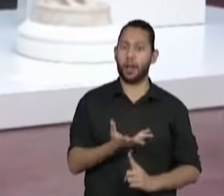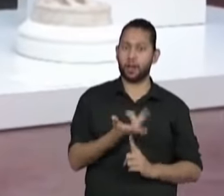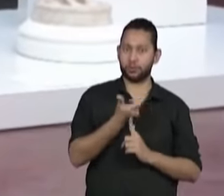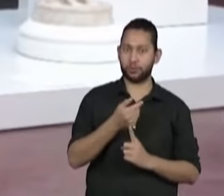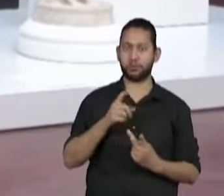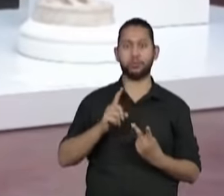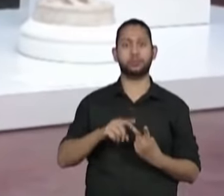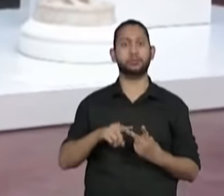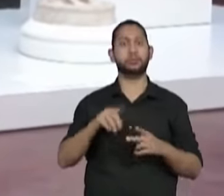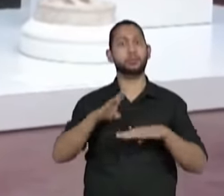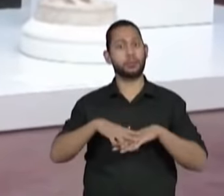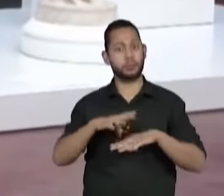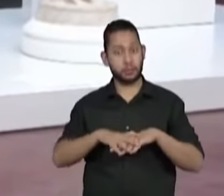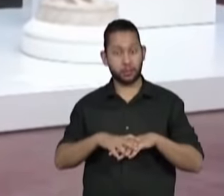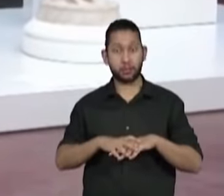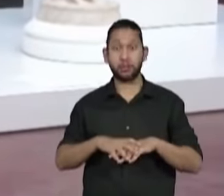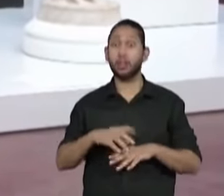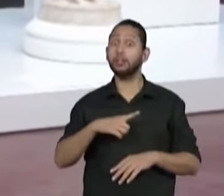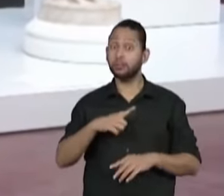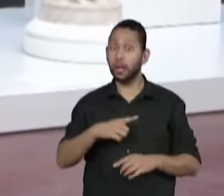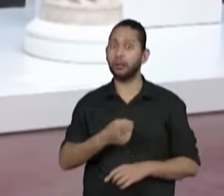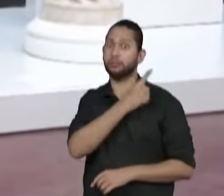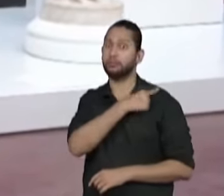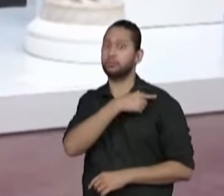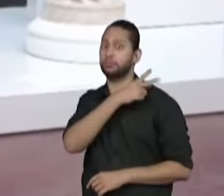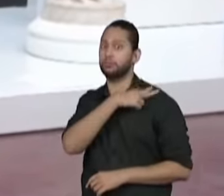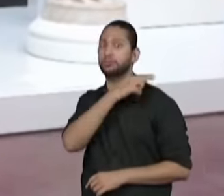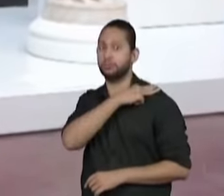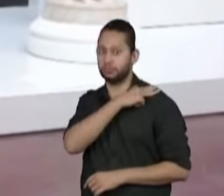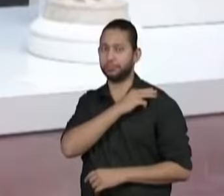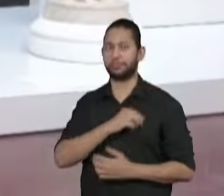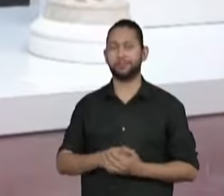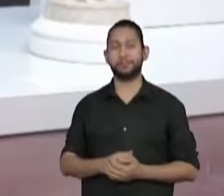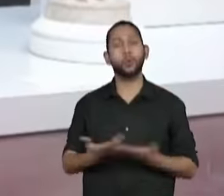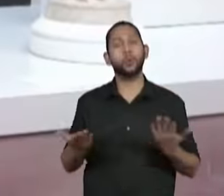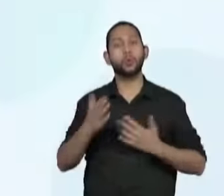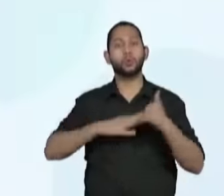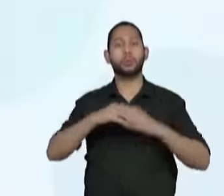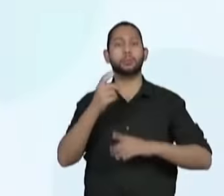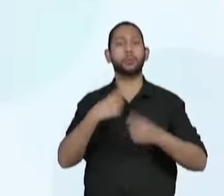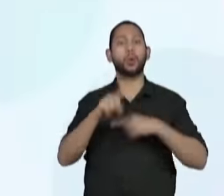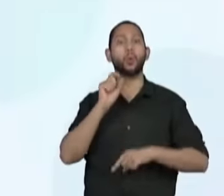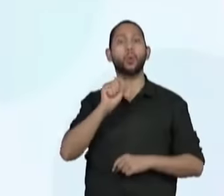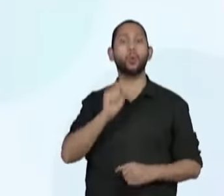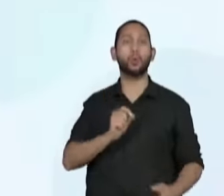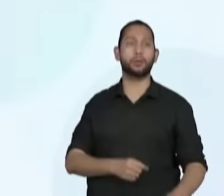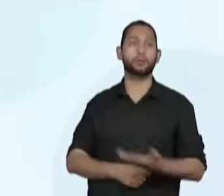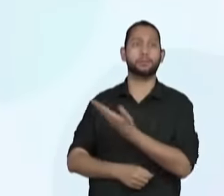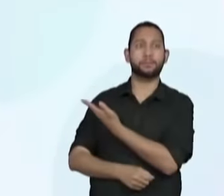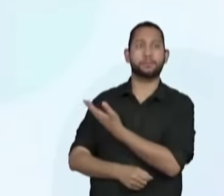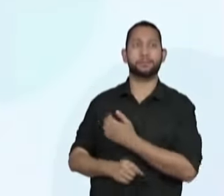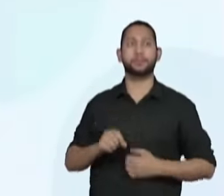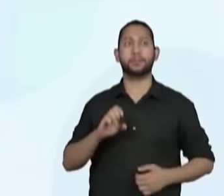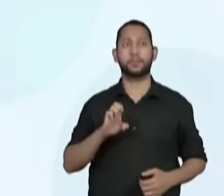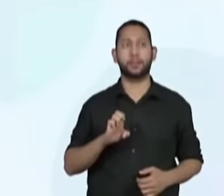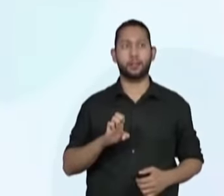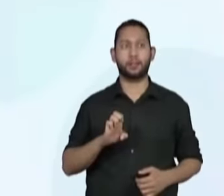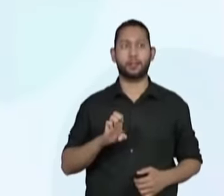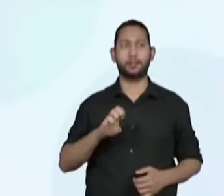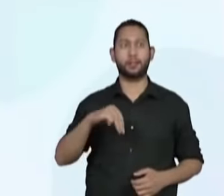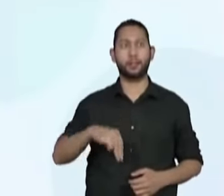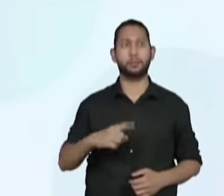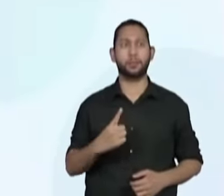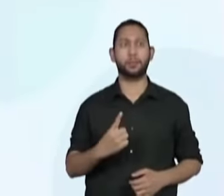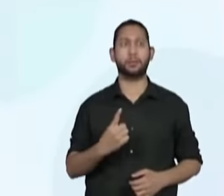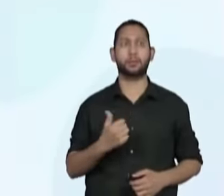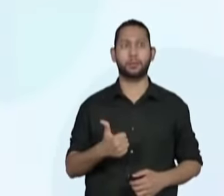as três séries do ensino médio, ok? E qual é a habilidade que a gente vai estar trabalhando nessa aula de hoje? A habilidade é a habilidade 105 de